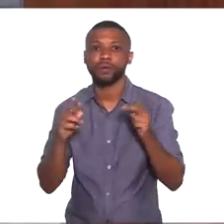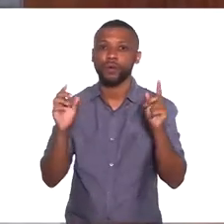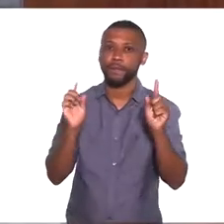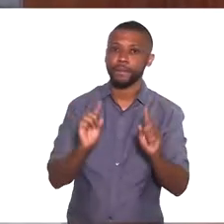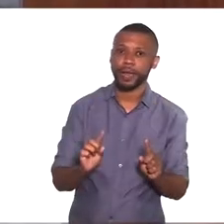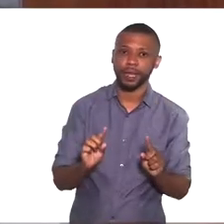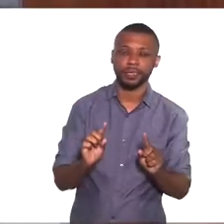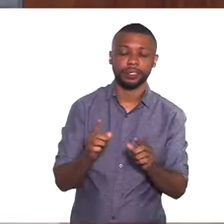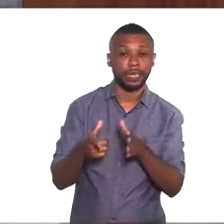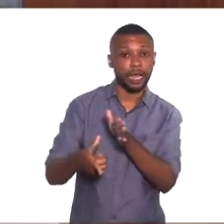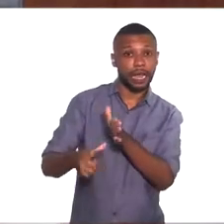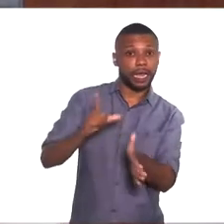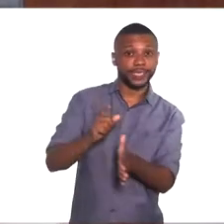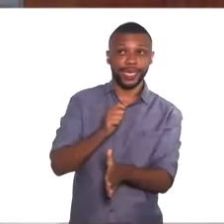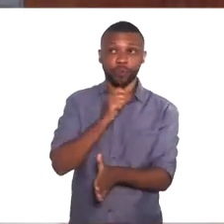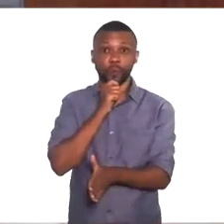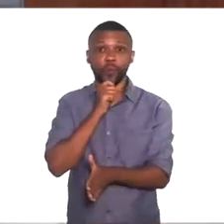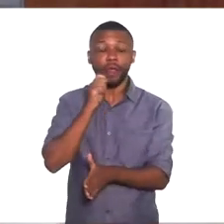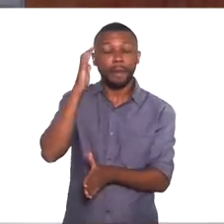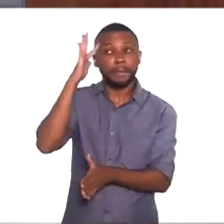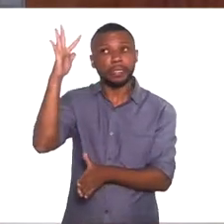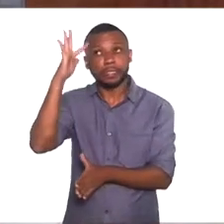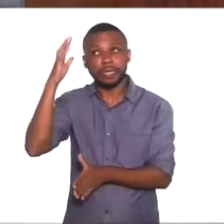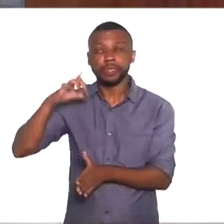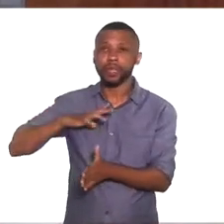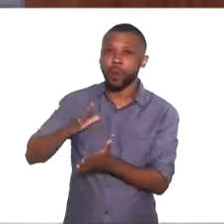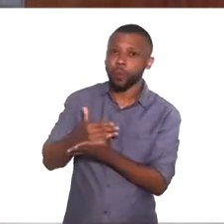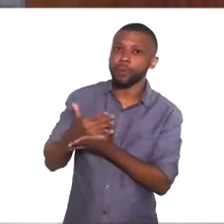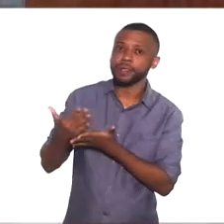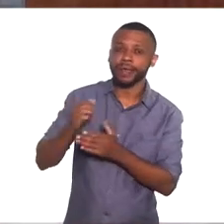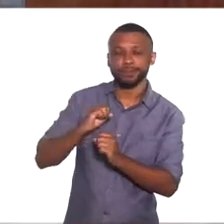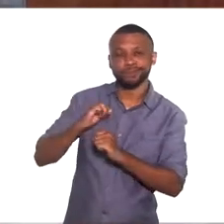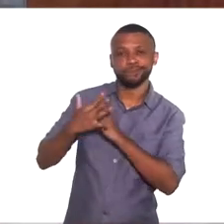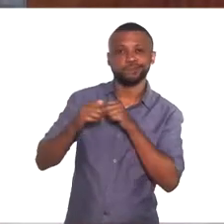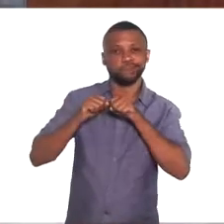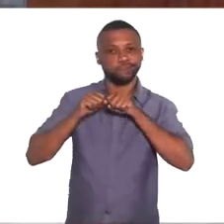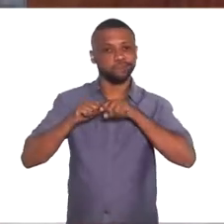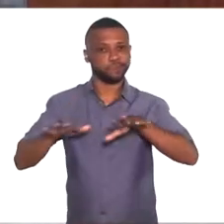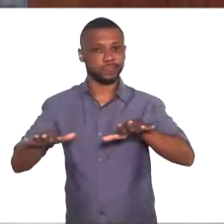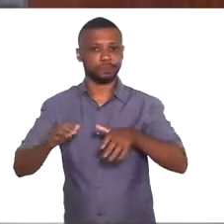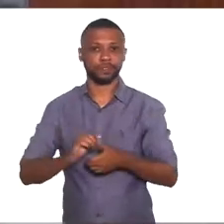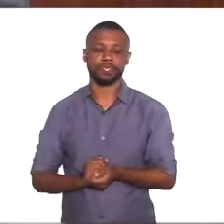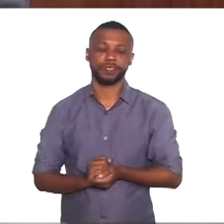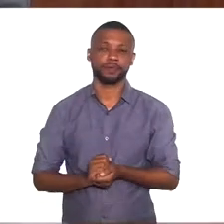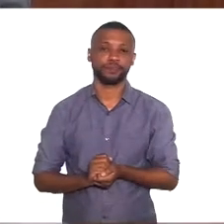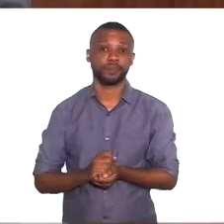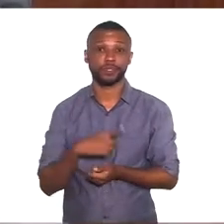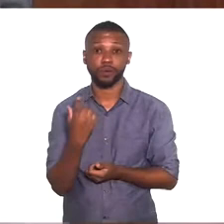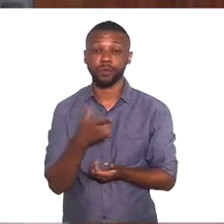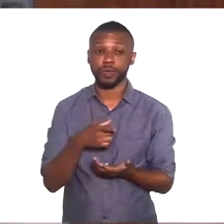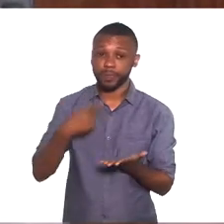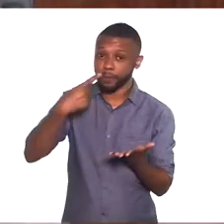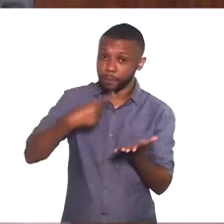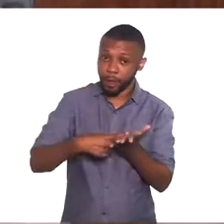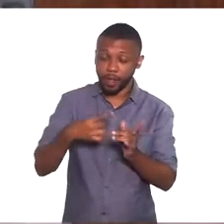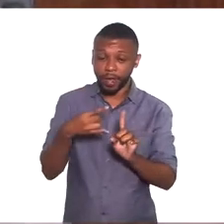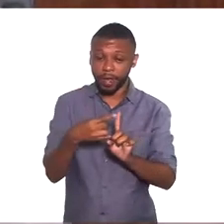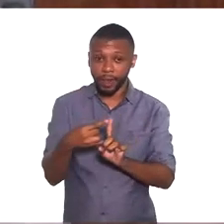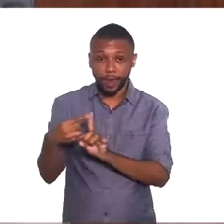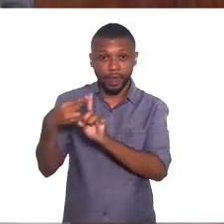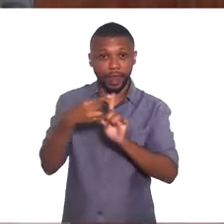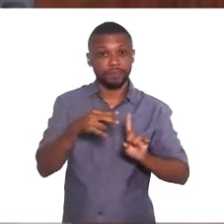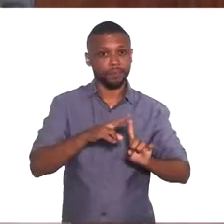se pensava que iríamos entrar numa pandemia e quando nós estamos lá pandemia Ele criou a